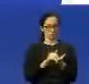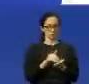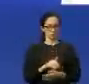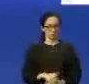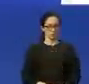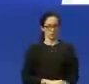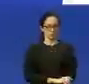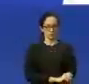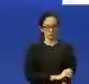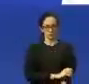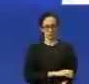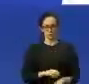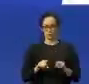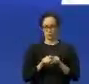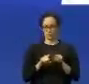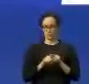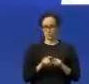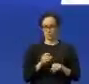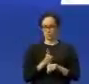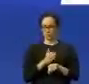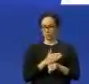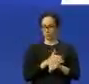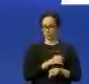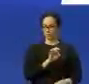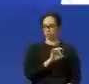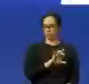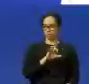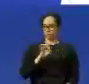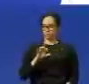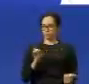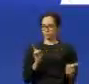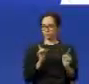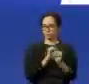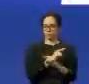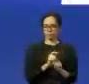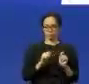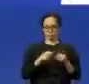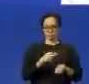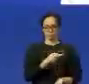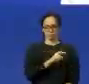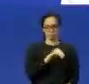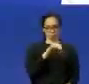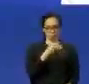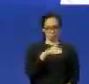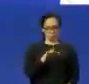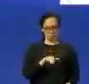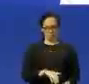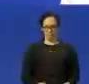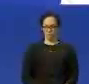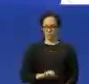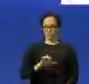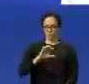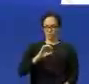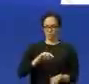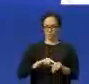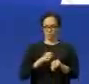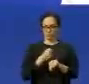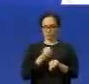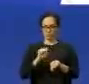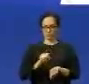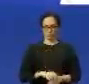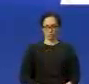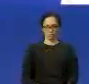né? E, no caso, aí o tempo que cada bonde percorre essa distância é de 1 minuto e meio, né? Ou seja, 90 segundos.